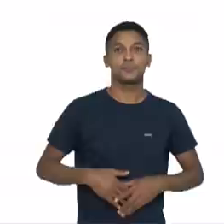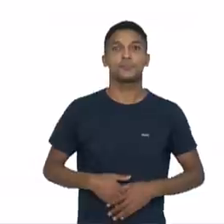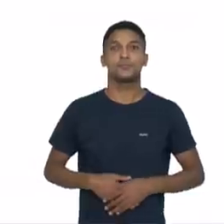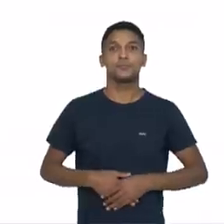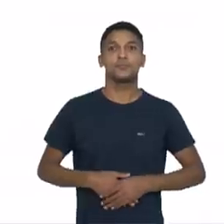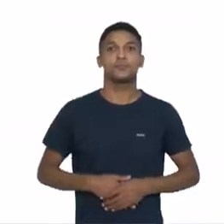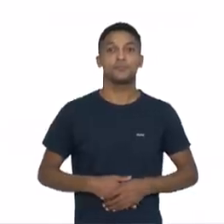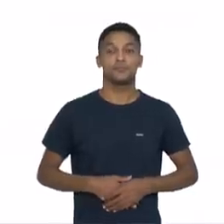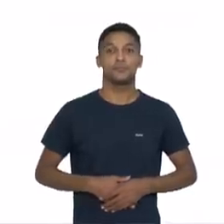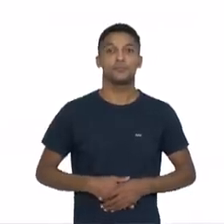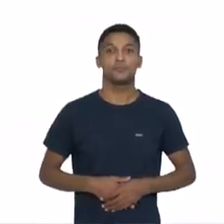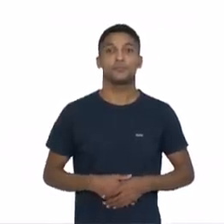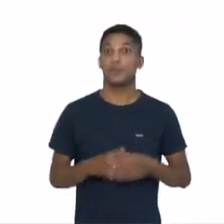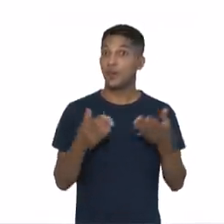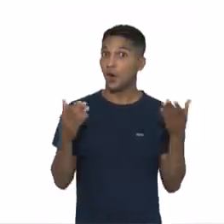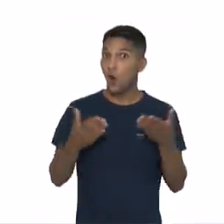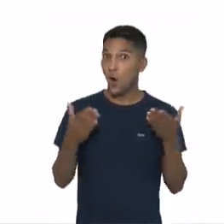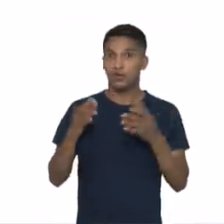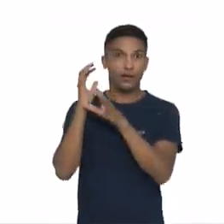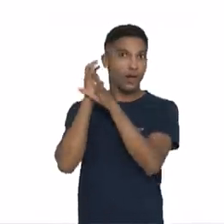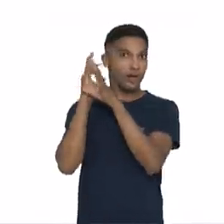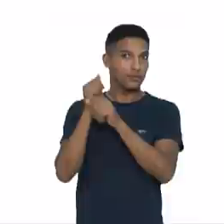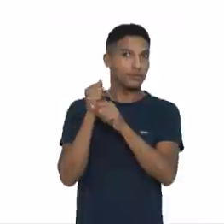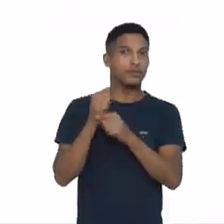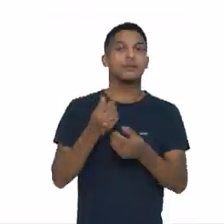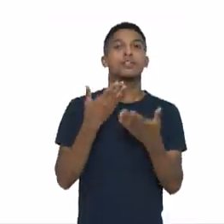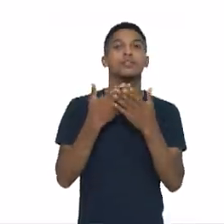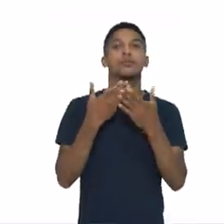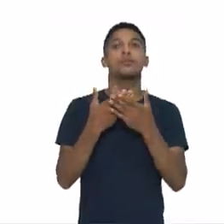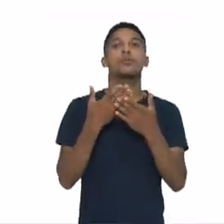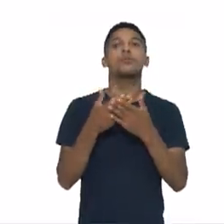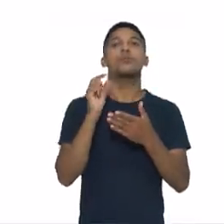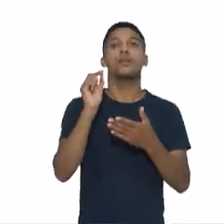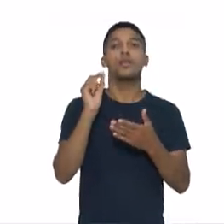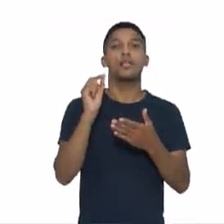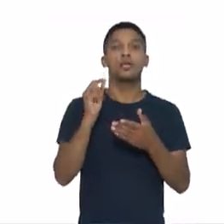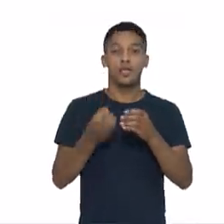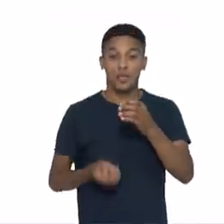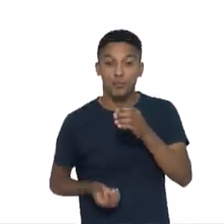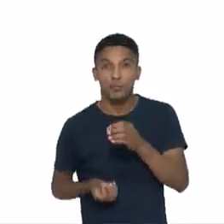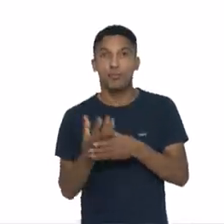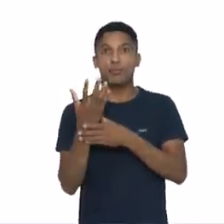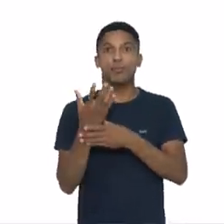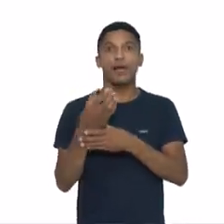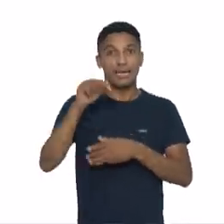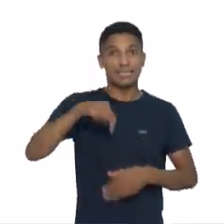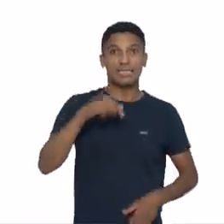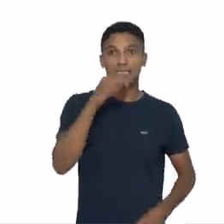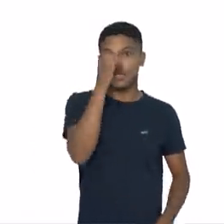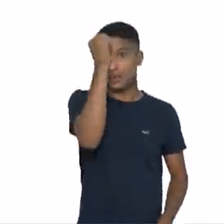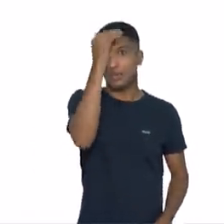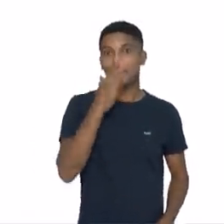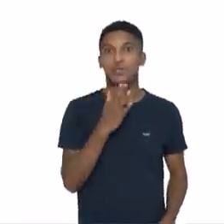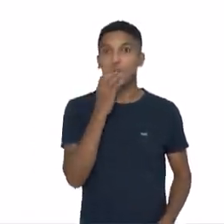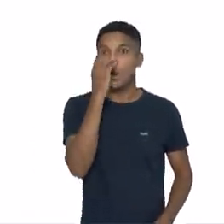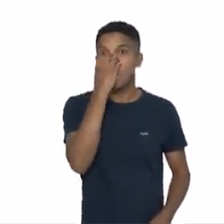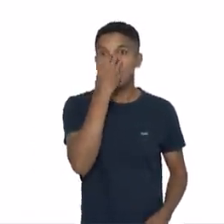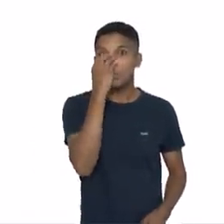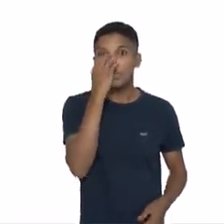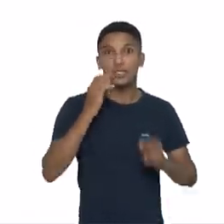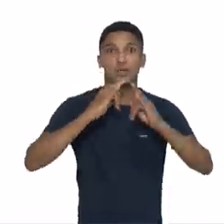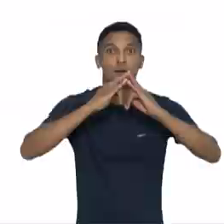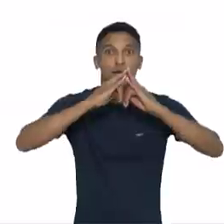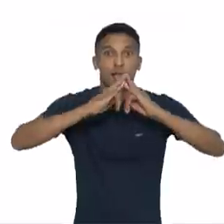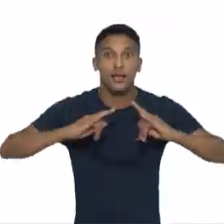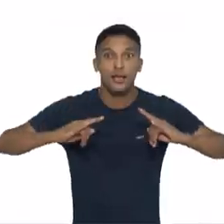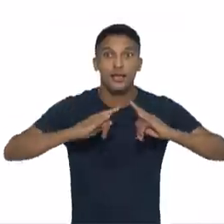Hoje, né, nós falamos sobre a origem do circo no Brasil, sua vertente itinerante, né, formada principalmente